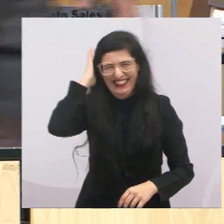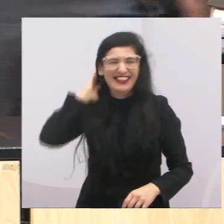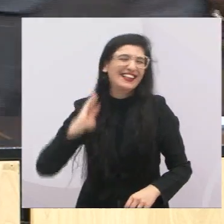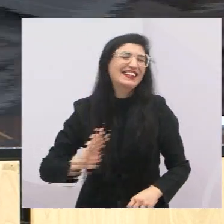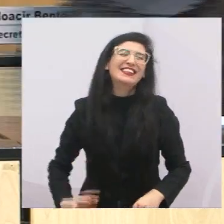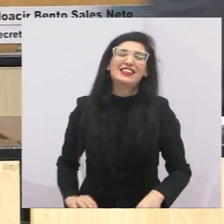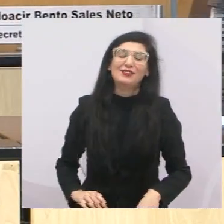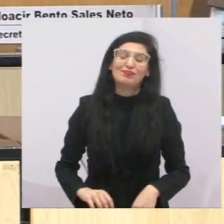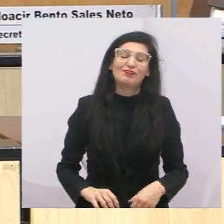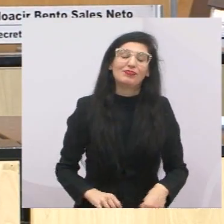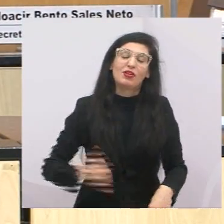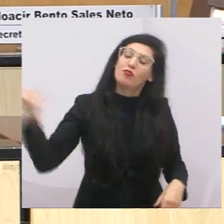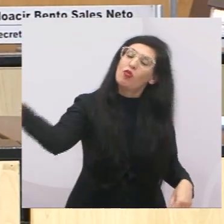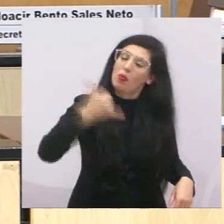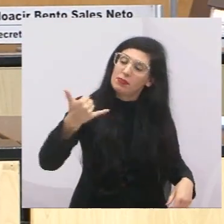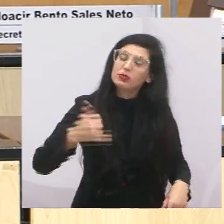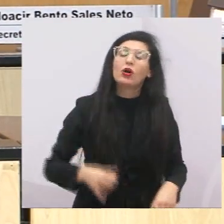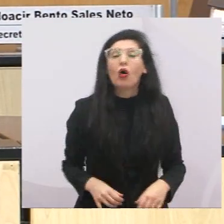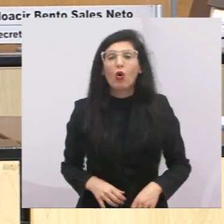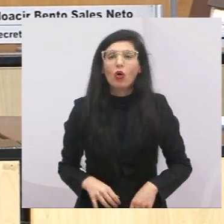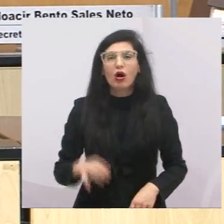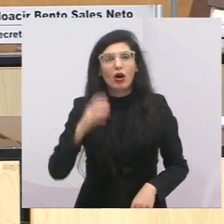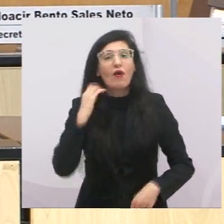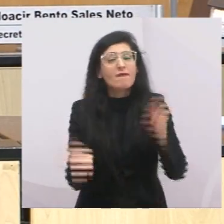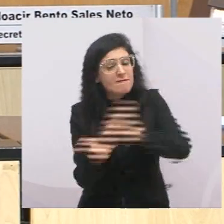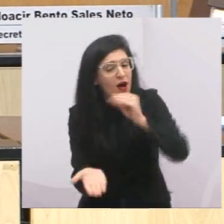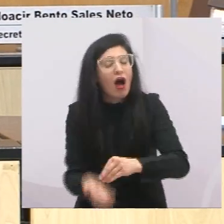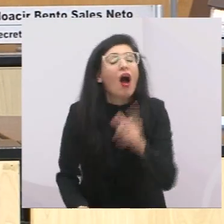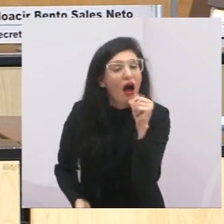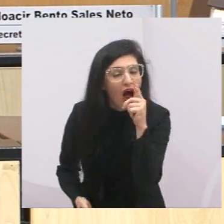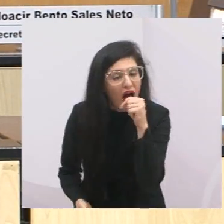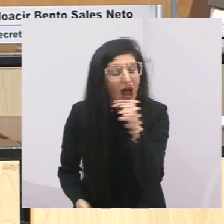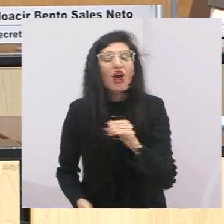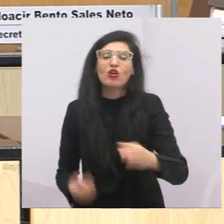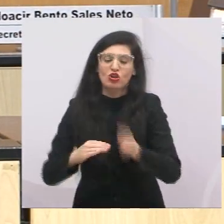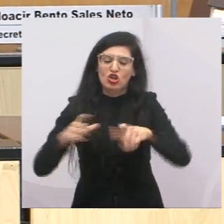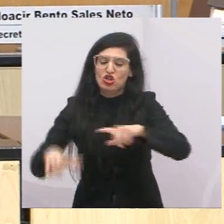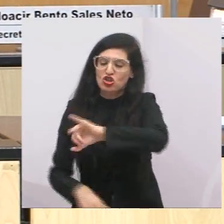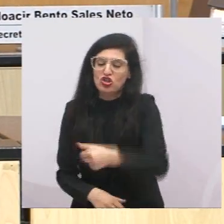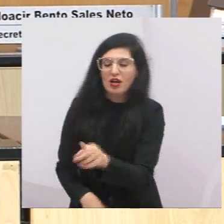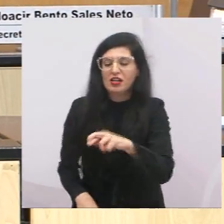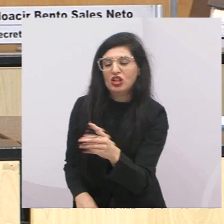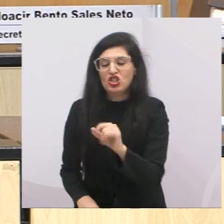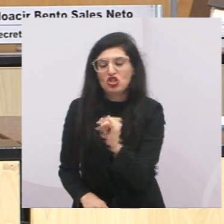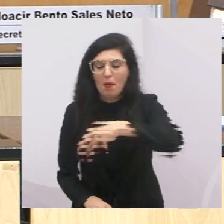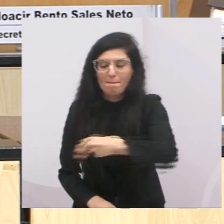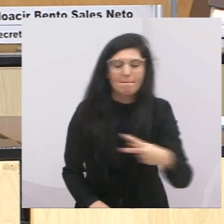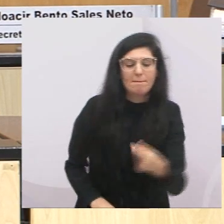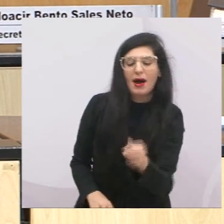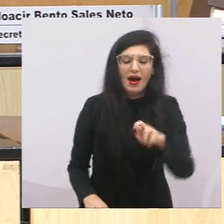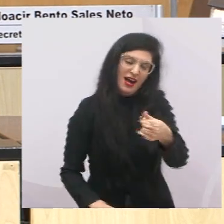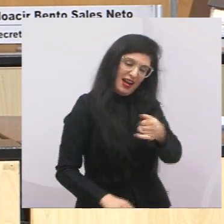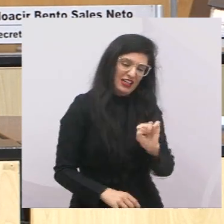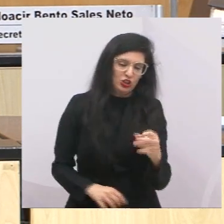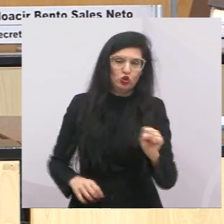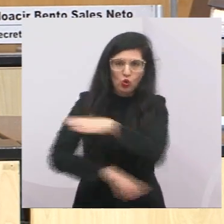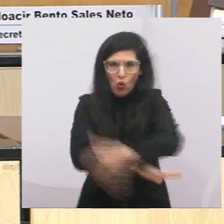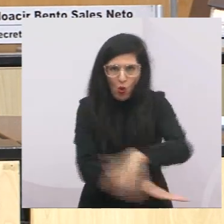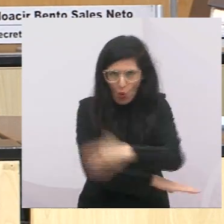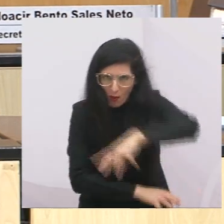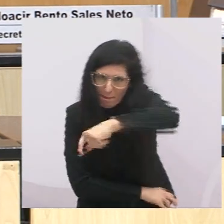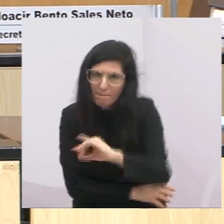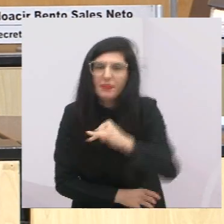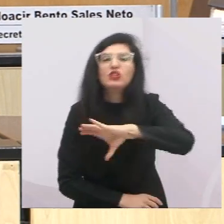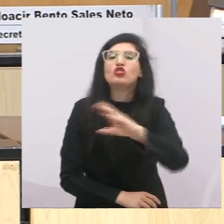Requer informações acerca da frequente ocorrência de falta de água no Jardim Paraíso, principalmente na rua Michel